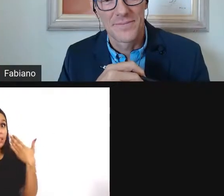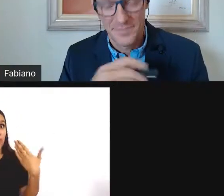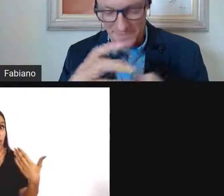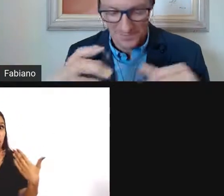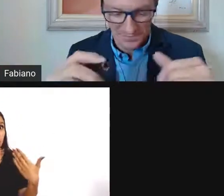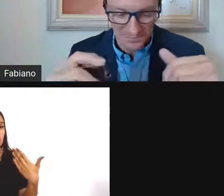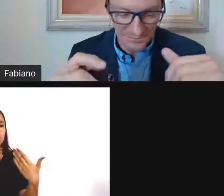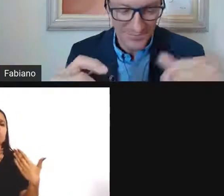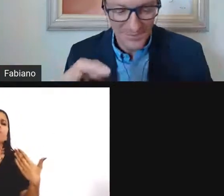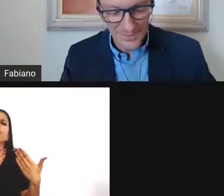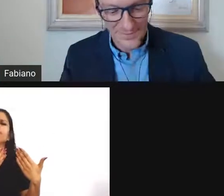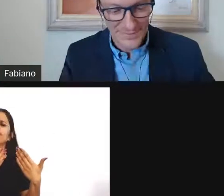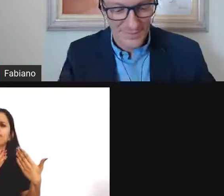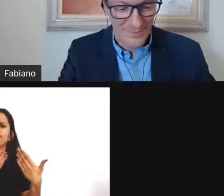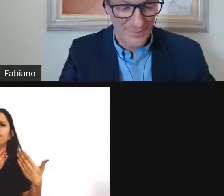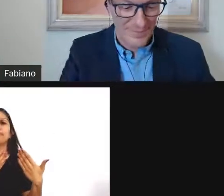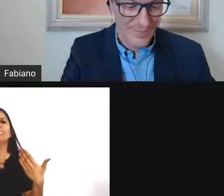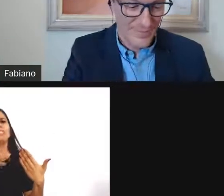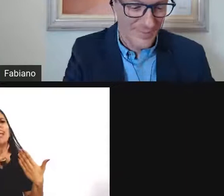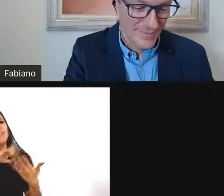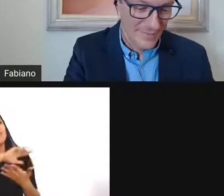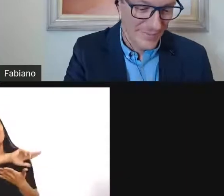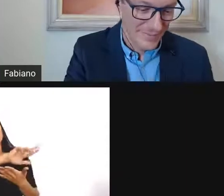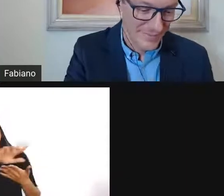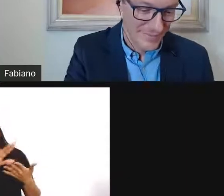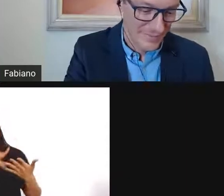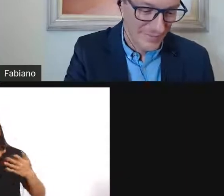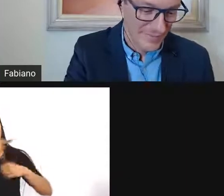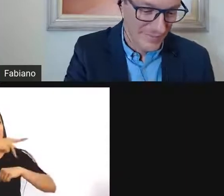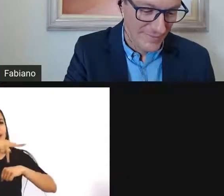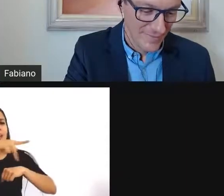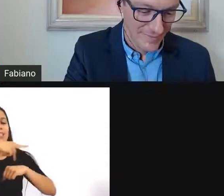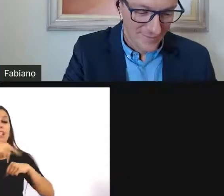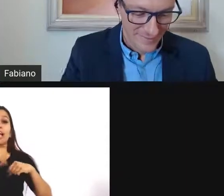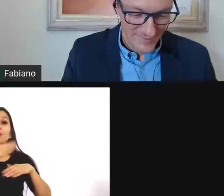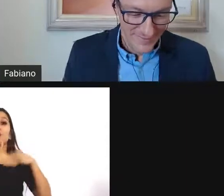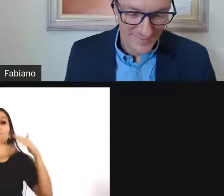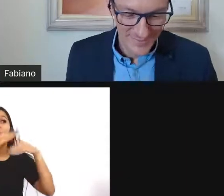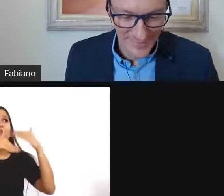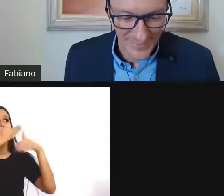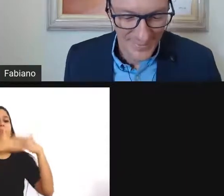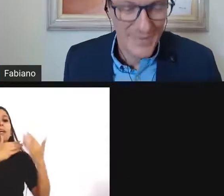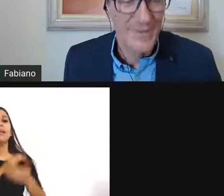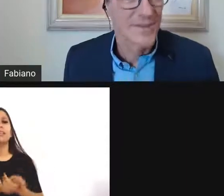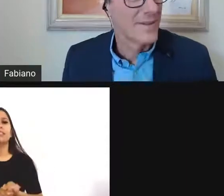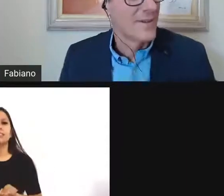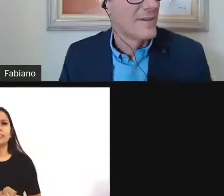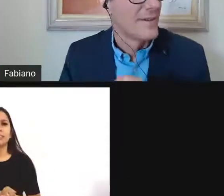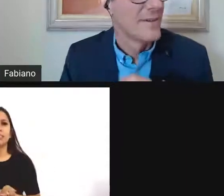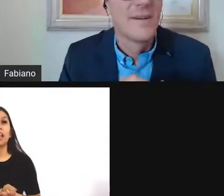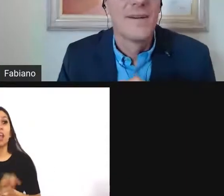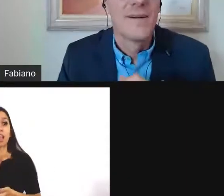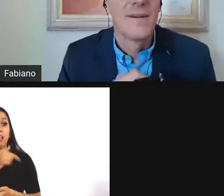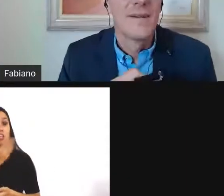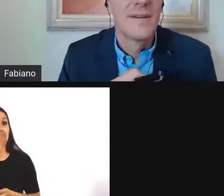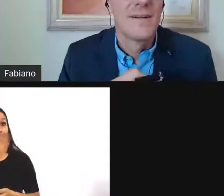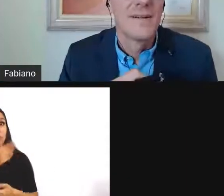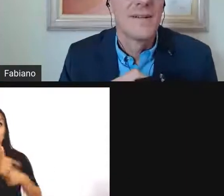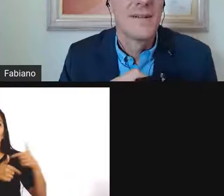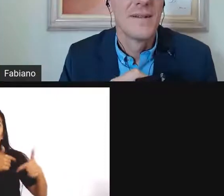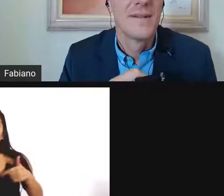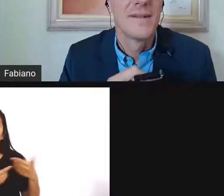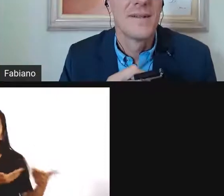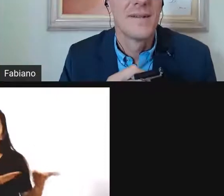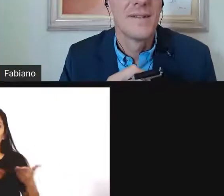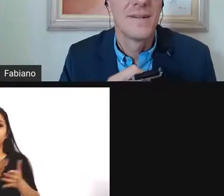motivou vários outros países a desenvolver também esse tipo de trabalho,